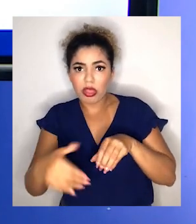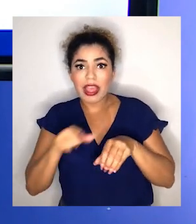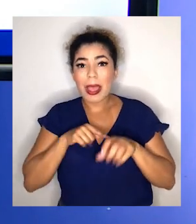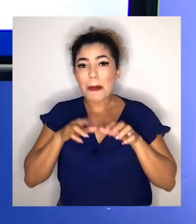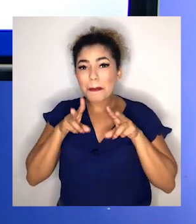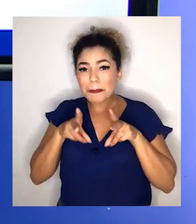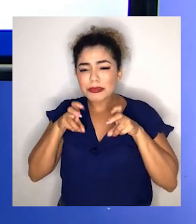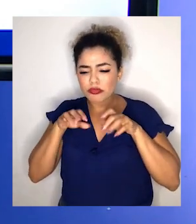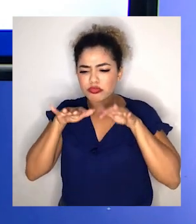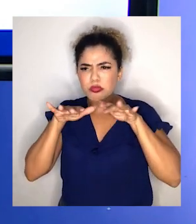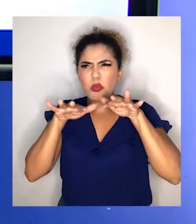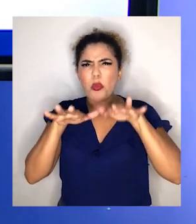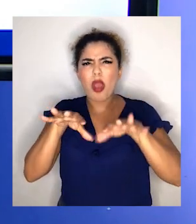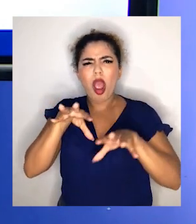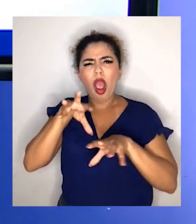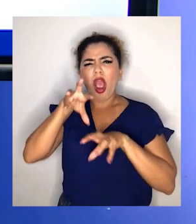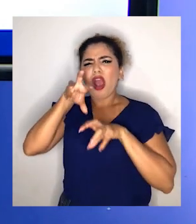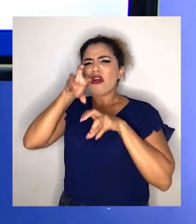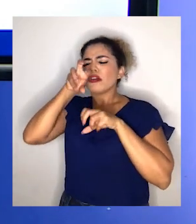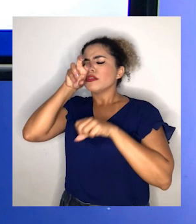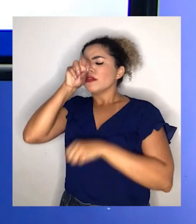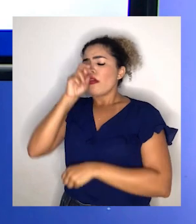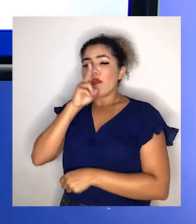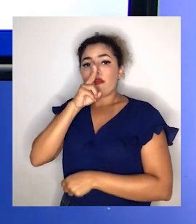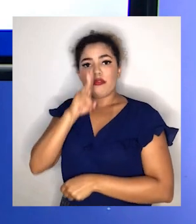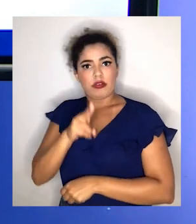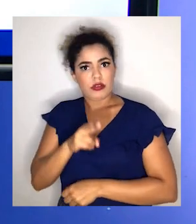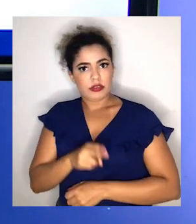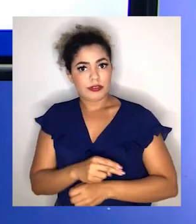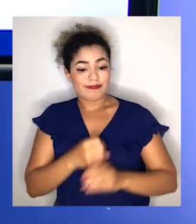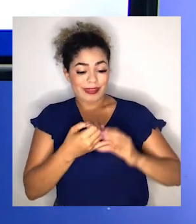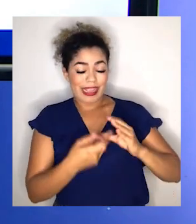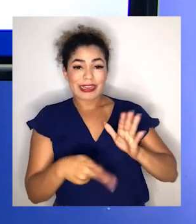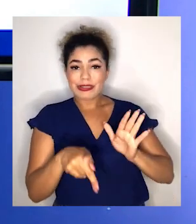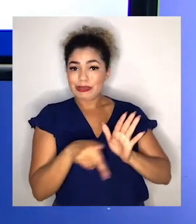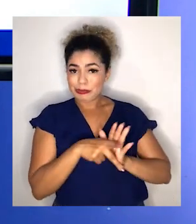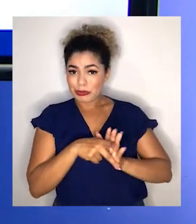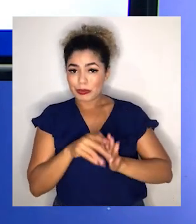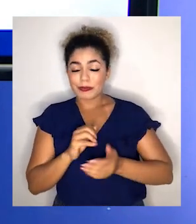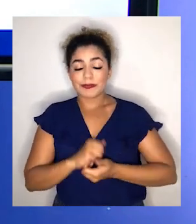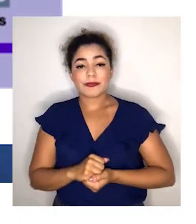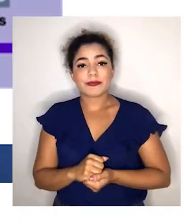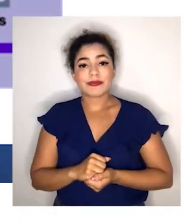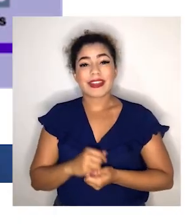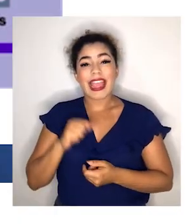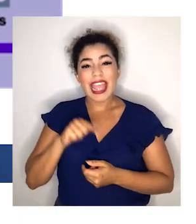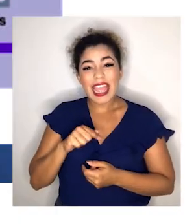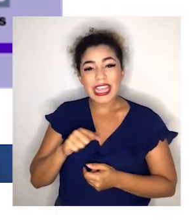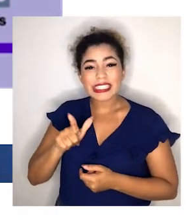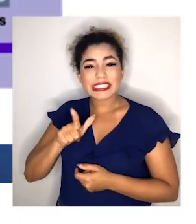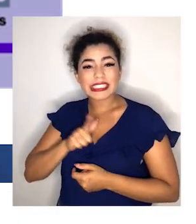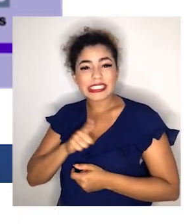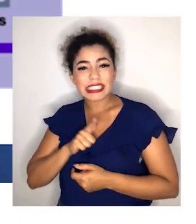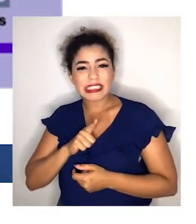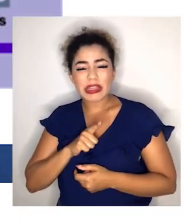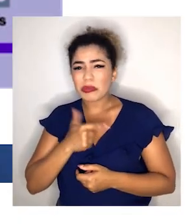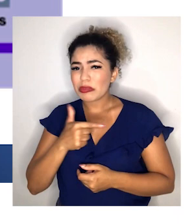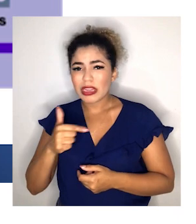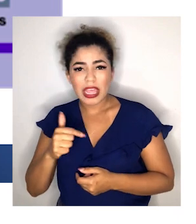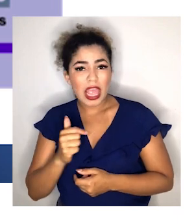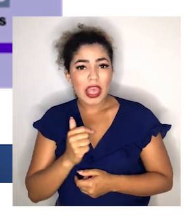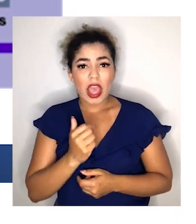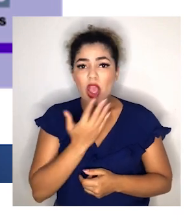temos rapidamente a impregnação desse local por um odor muito forte. É uma característica dos ácidos. Os ácidos geralmente